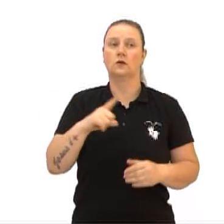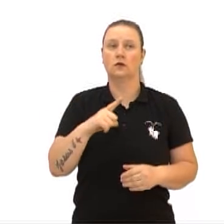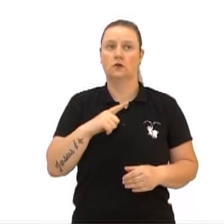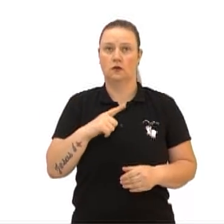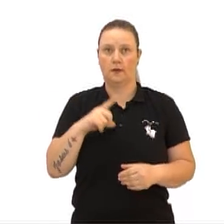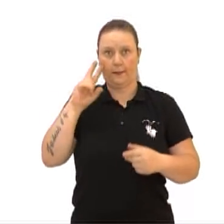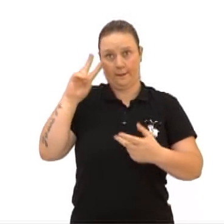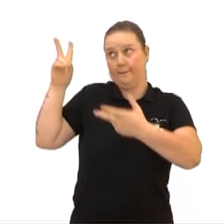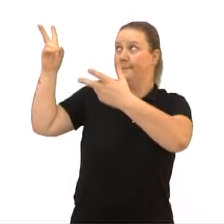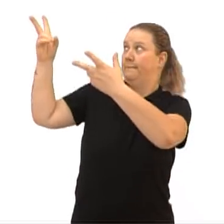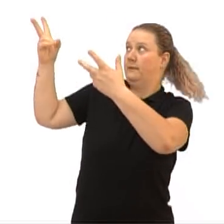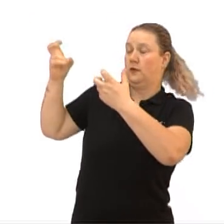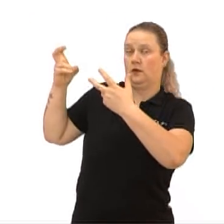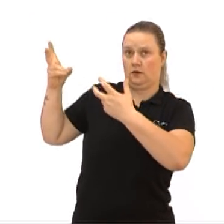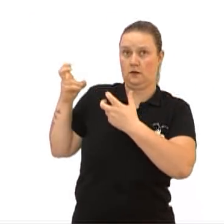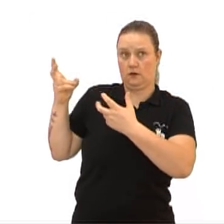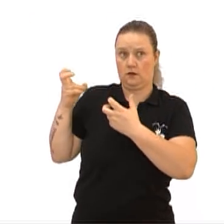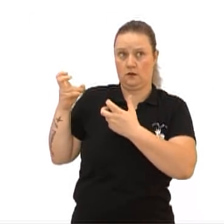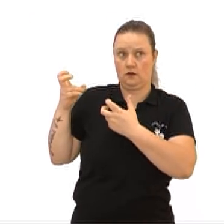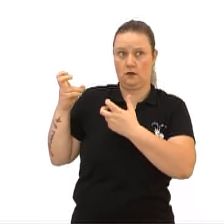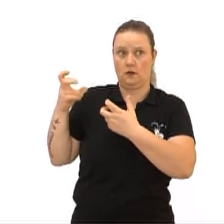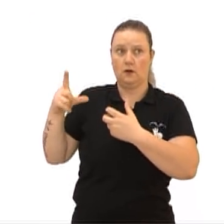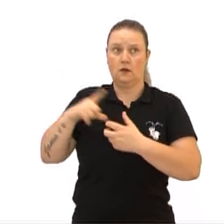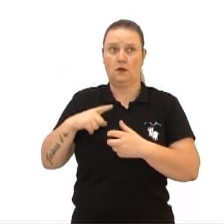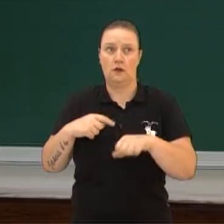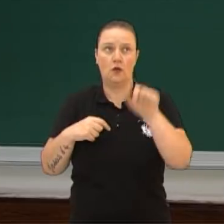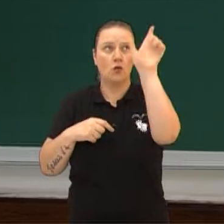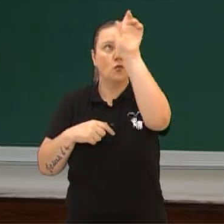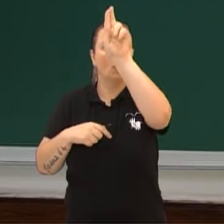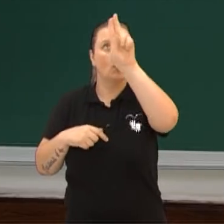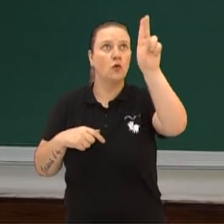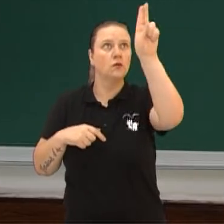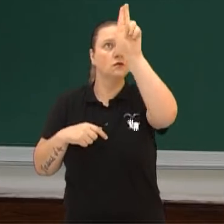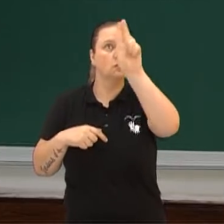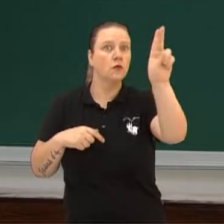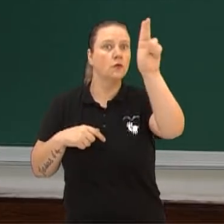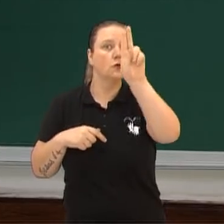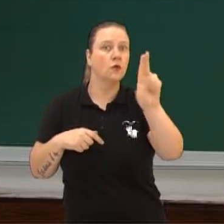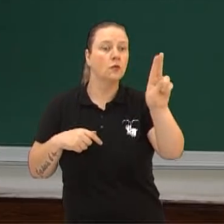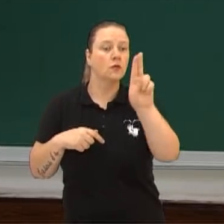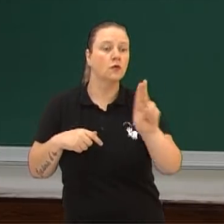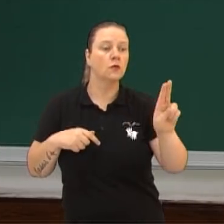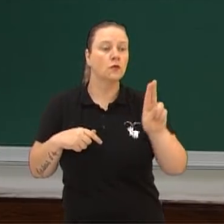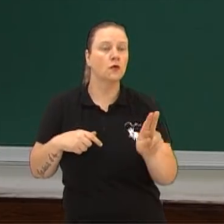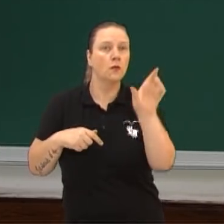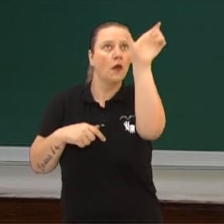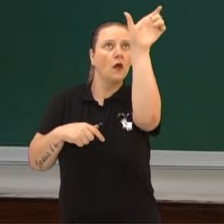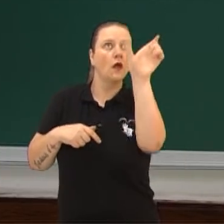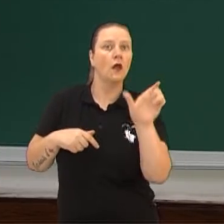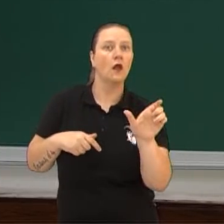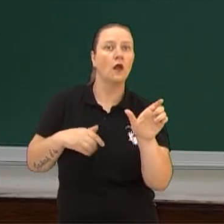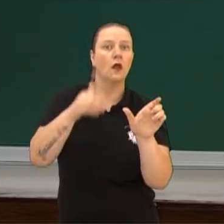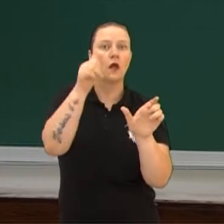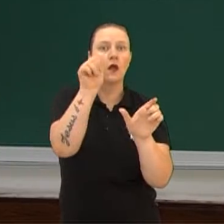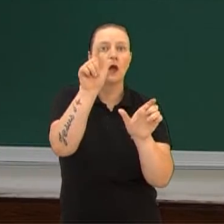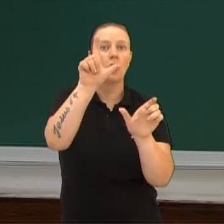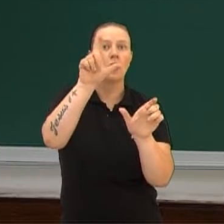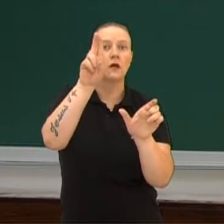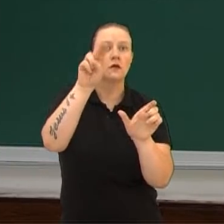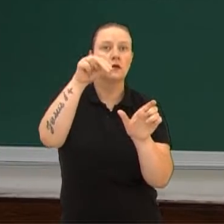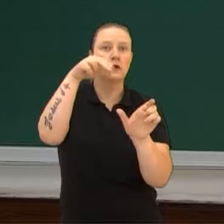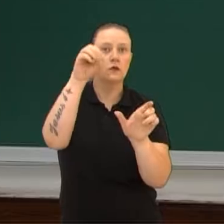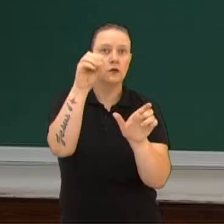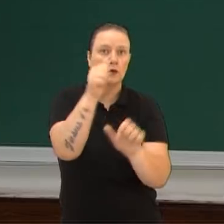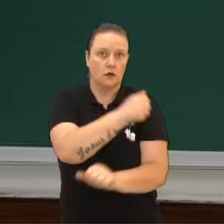só, percebam, né, que a seção aqui, ó, vertical, chamada aluno, né, tem o André, a Bruna, o Igor, a Carla e a Patrícia,